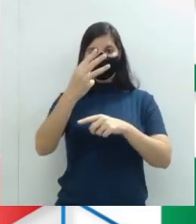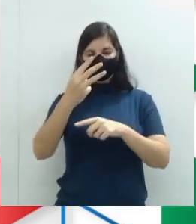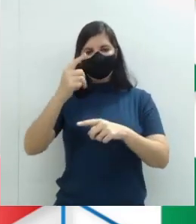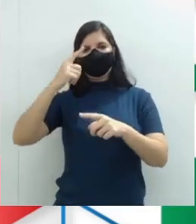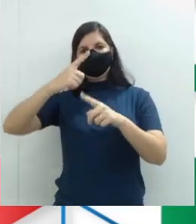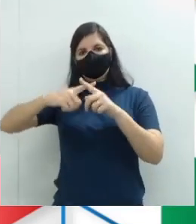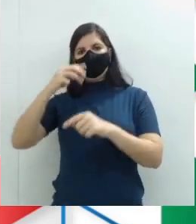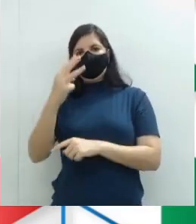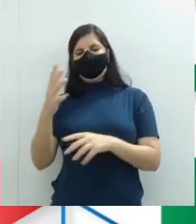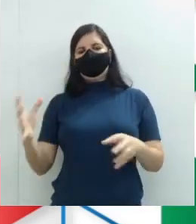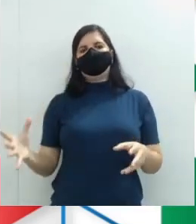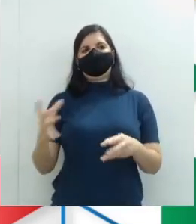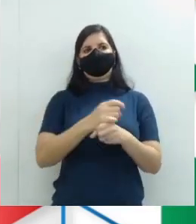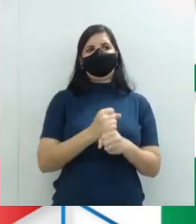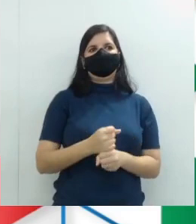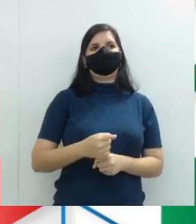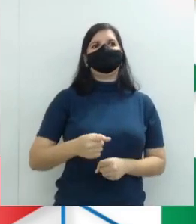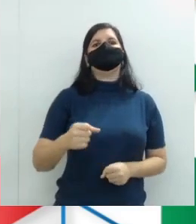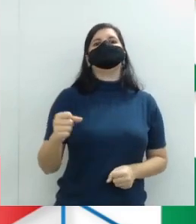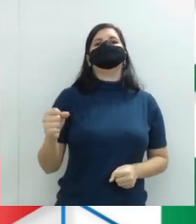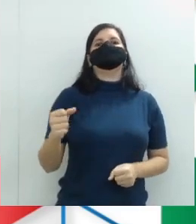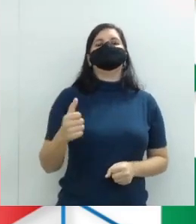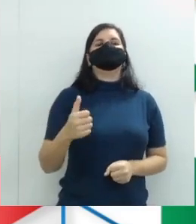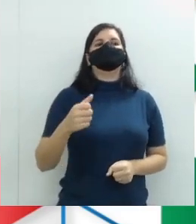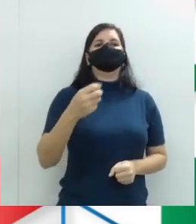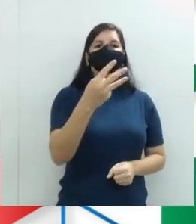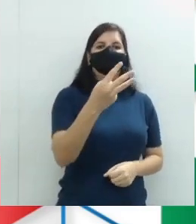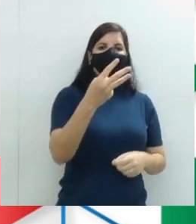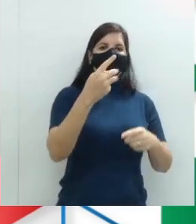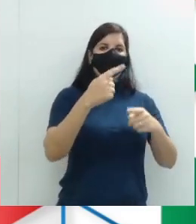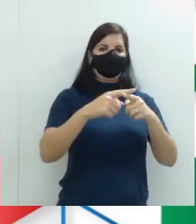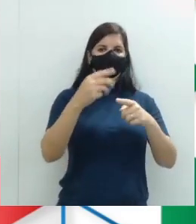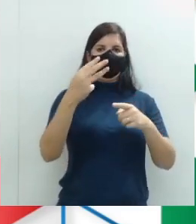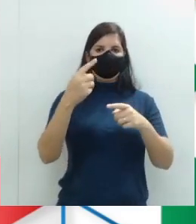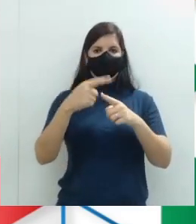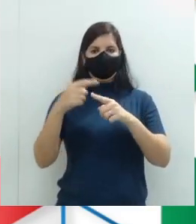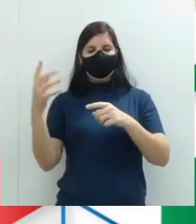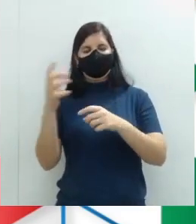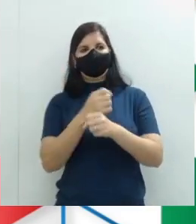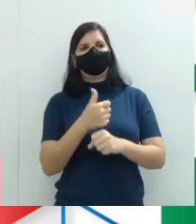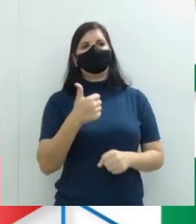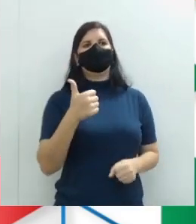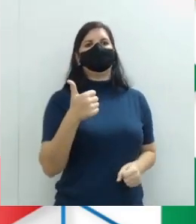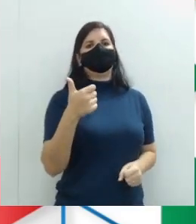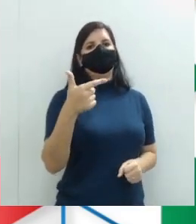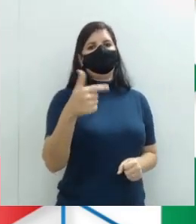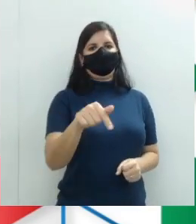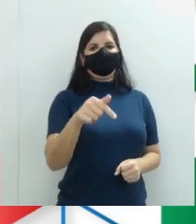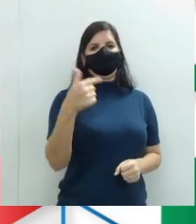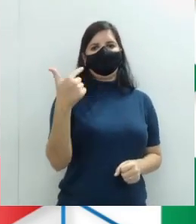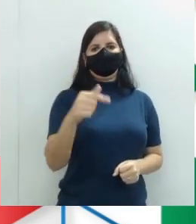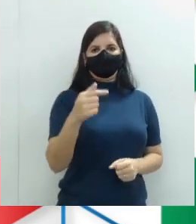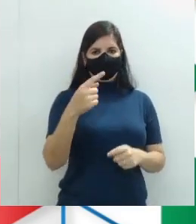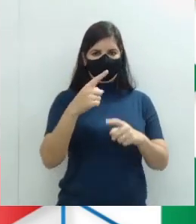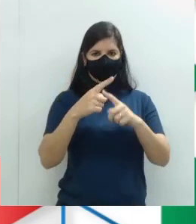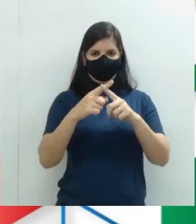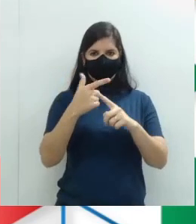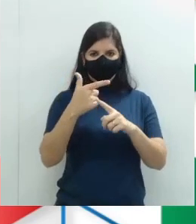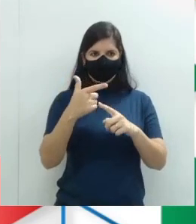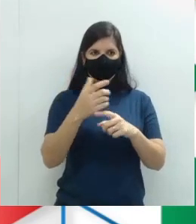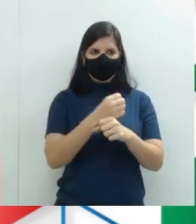vezes 3 vezes 3. 3 vezes, tá? Então, quanto é que eu vou ter? 27. 27 vezes